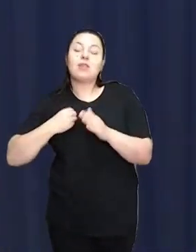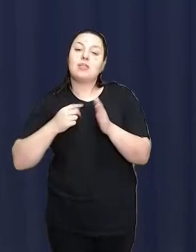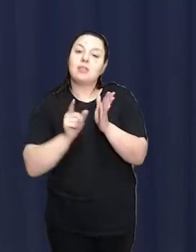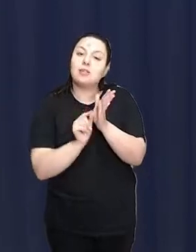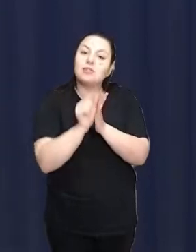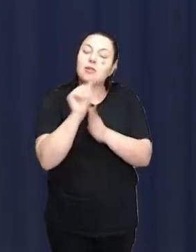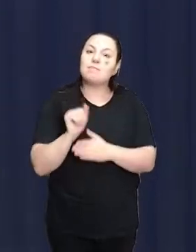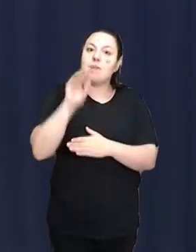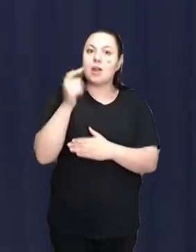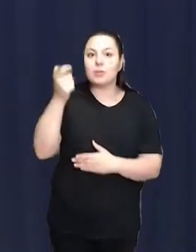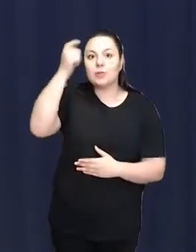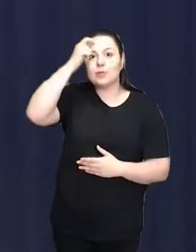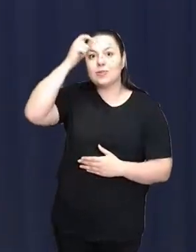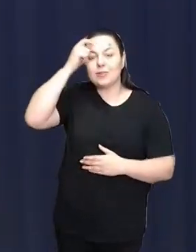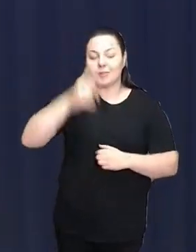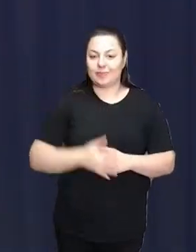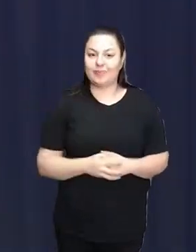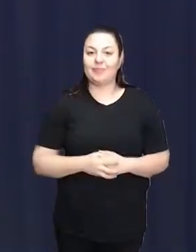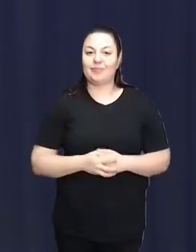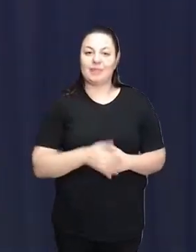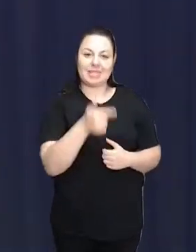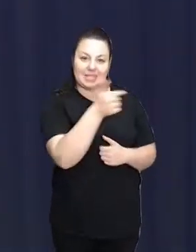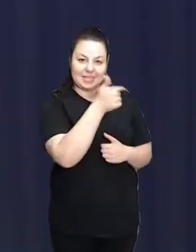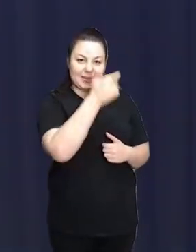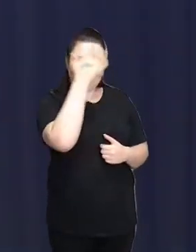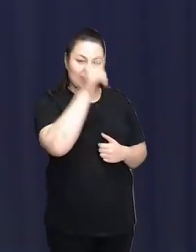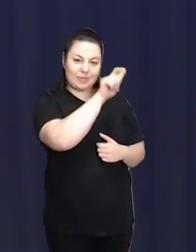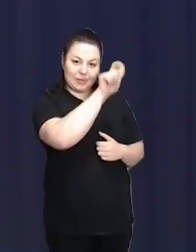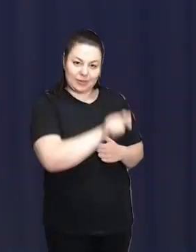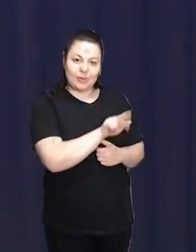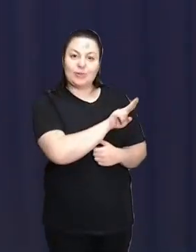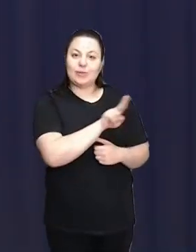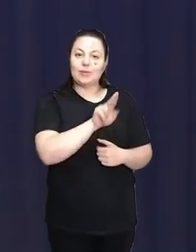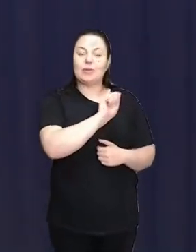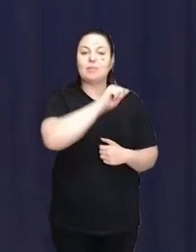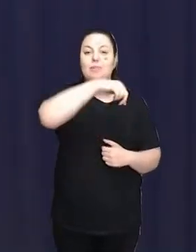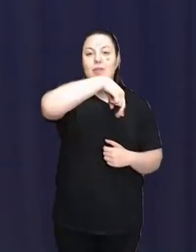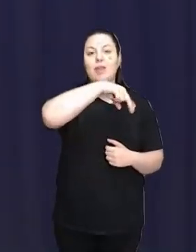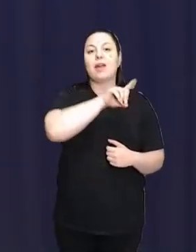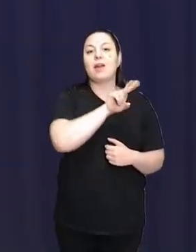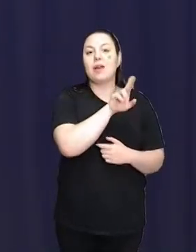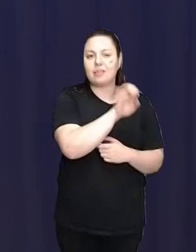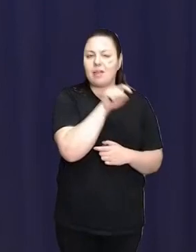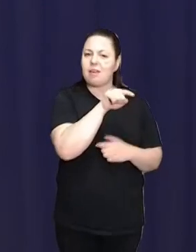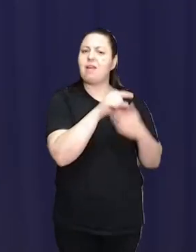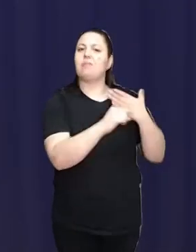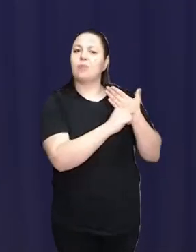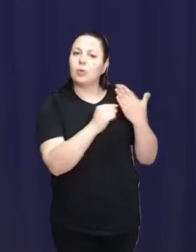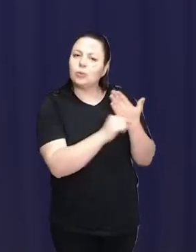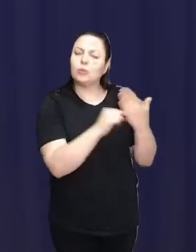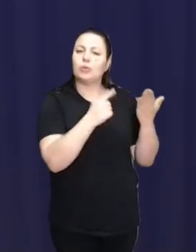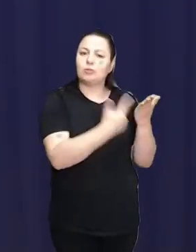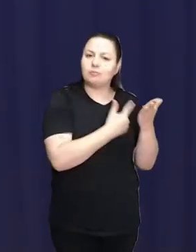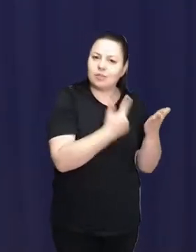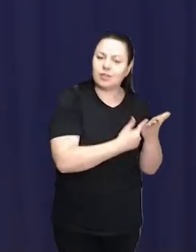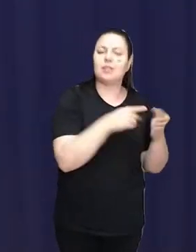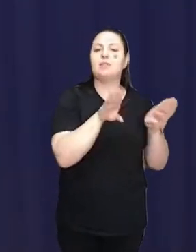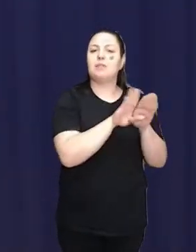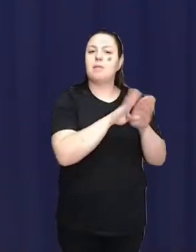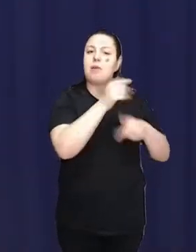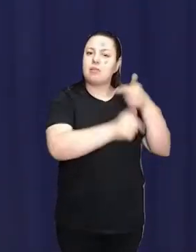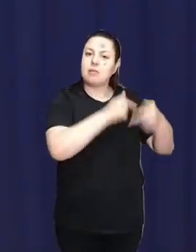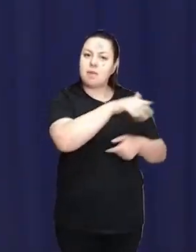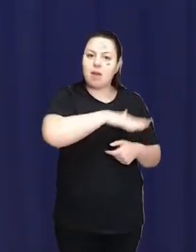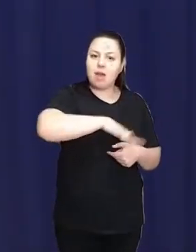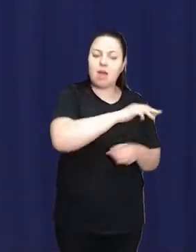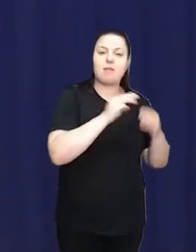O segundo participante desse painel é o André Carvalhal, que é escritor, consultor e orientador de projetos em marketing, diversidade e